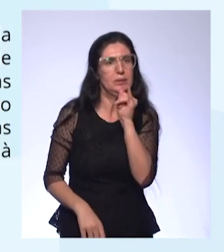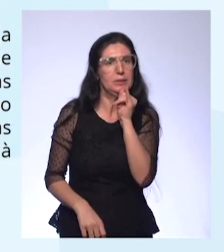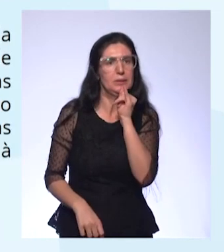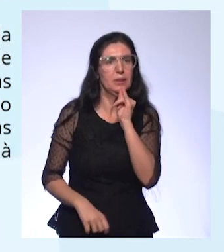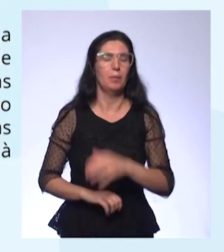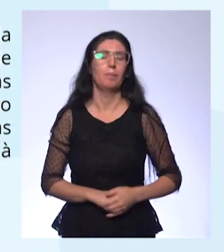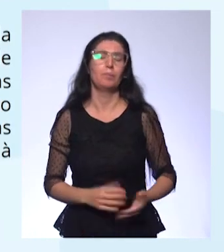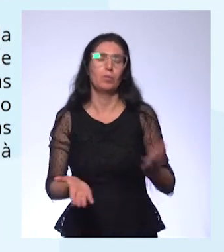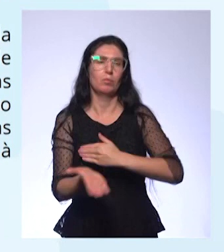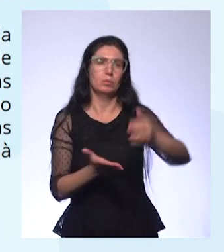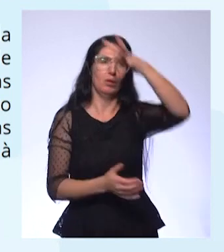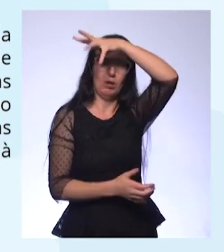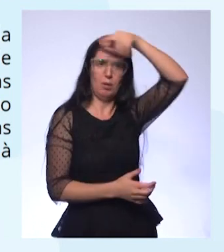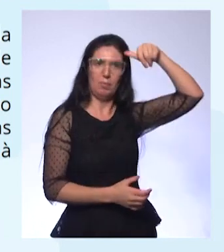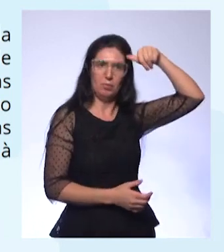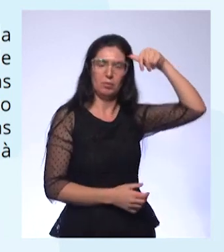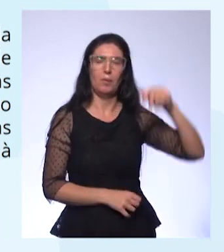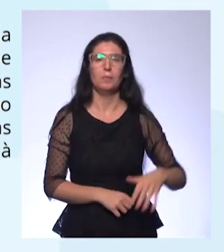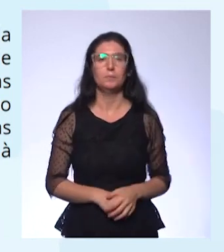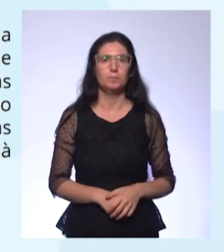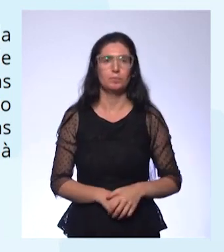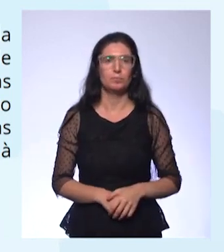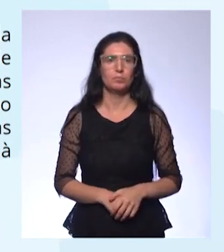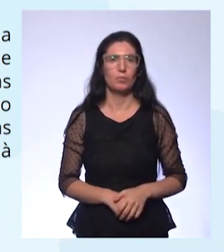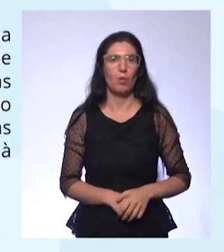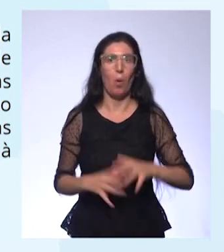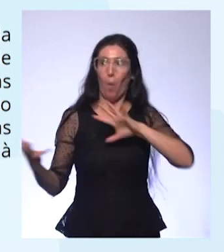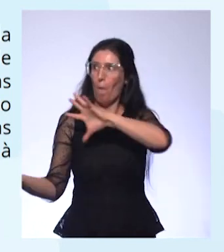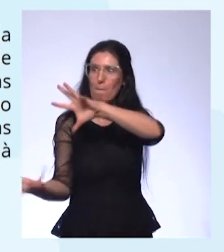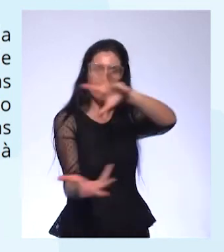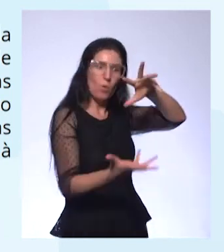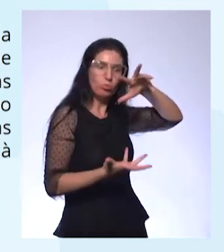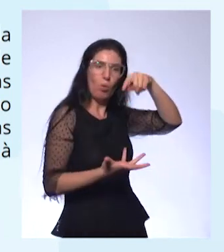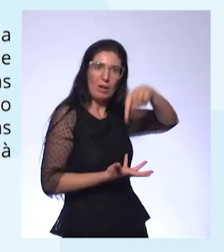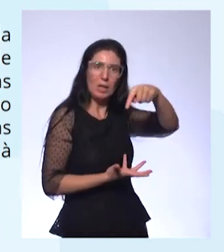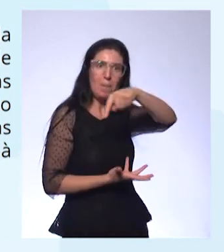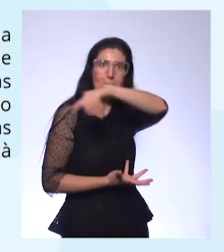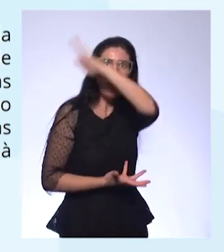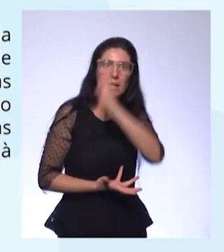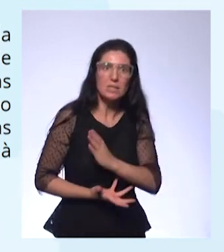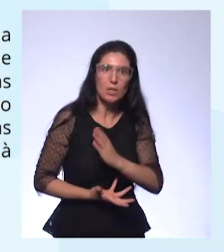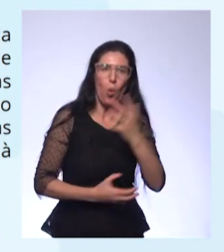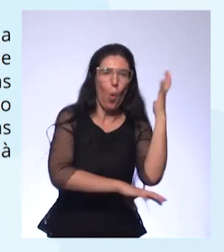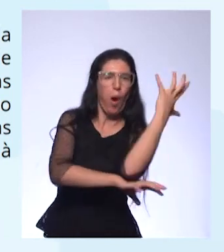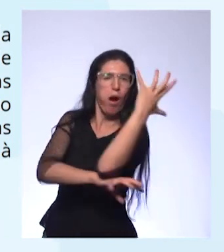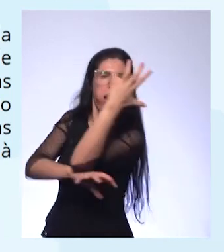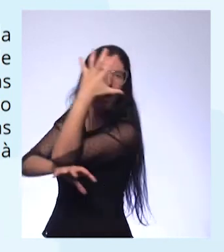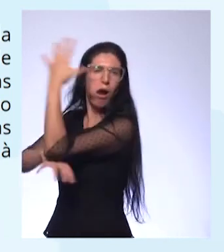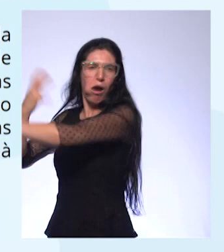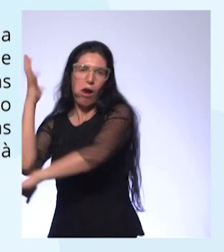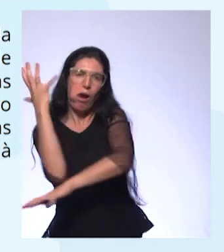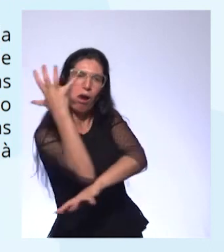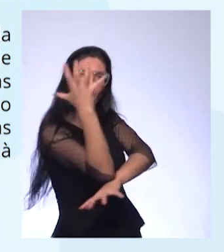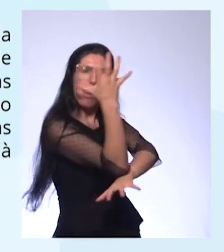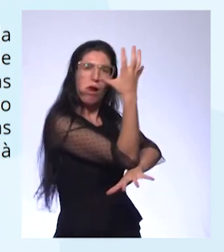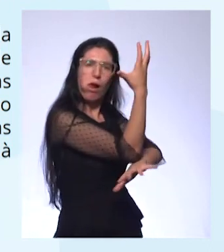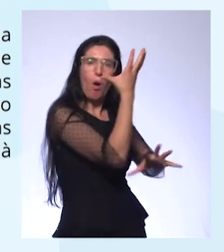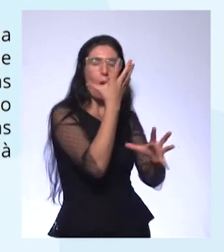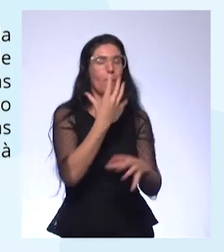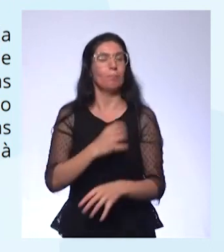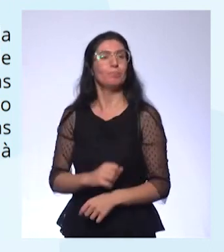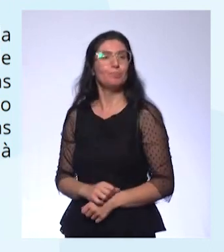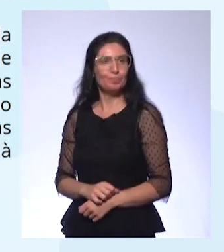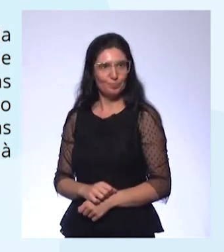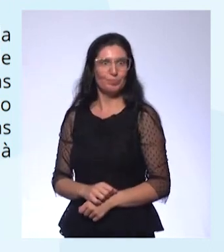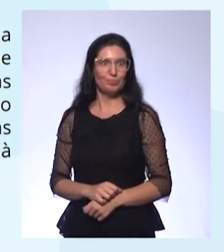da Amazônia, né, o maior bioma aí do mundo. Então as características aí da Amazônia é que ela possui uma floresta tropical,